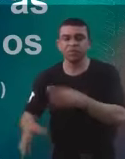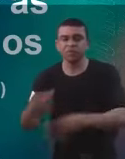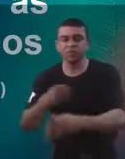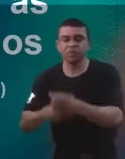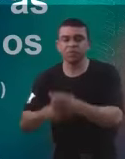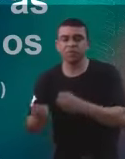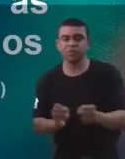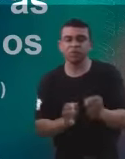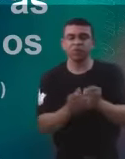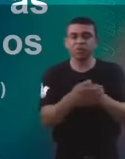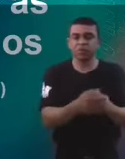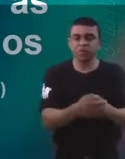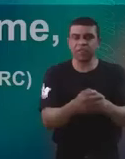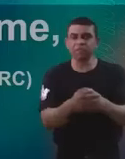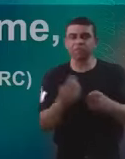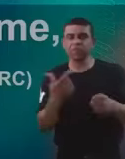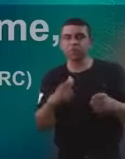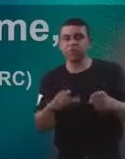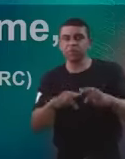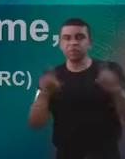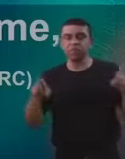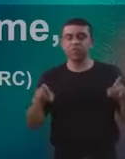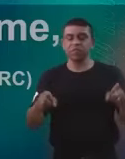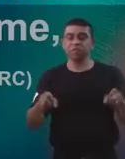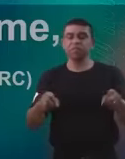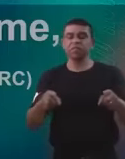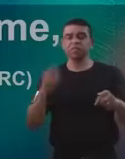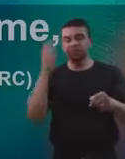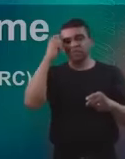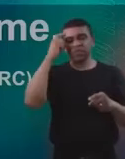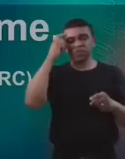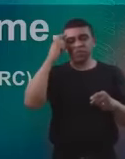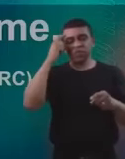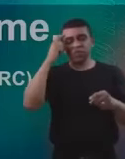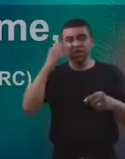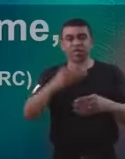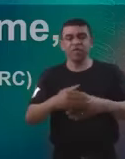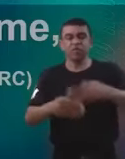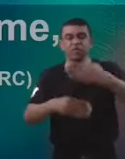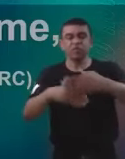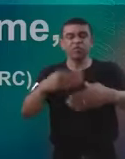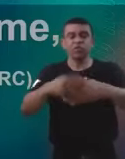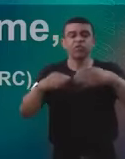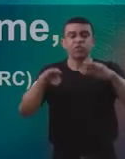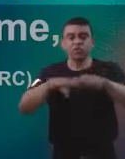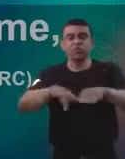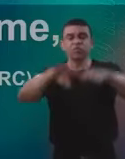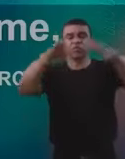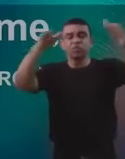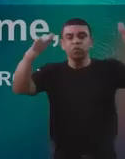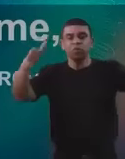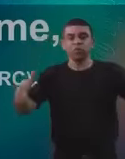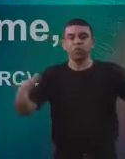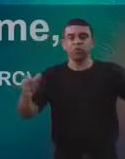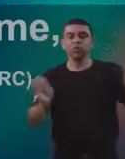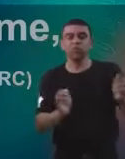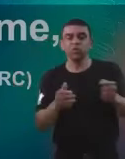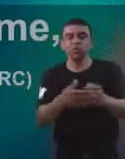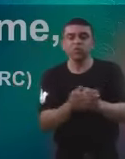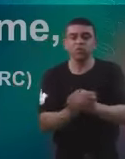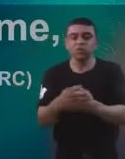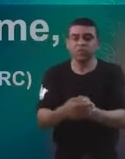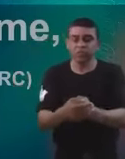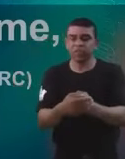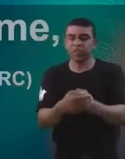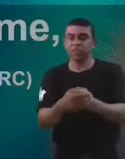minhas novidades e os meus bens. E direi à minha alma: alma, tens em depósito muitos bens para